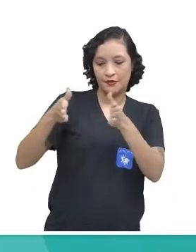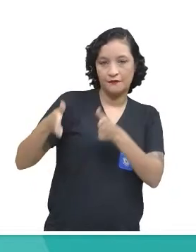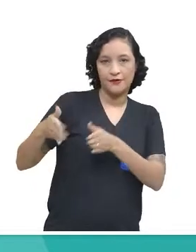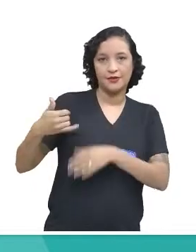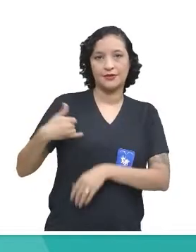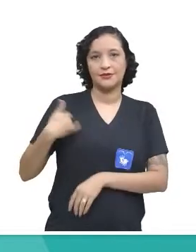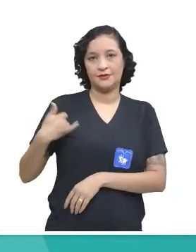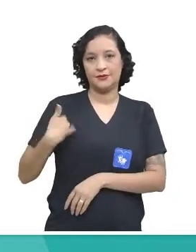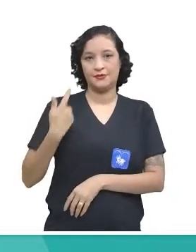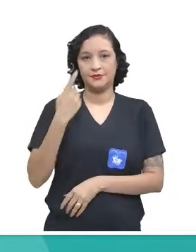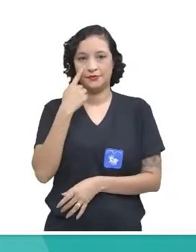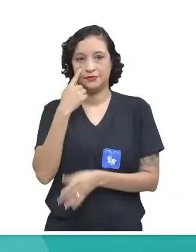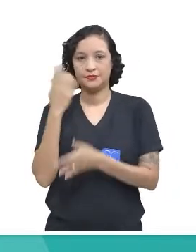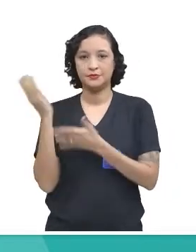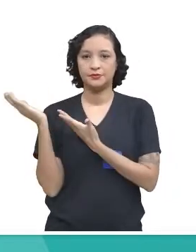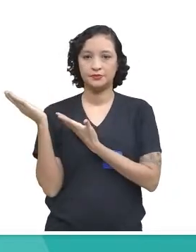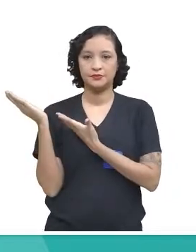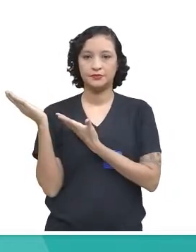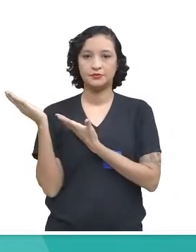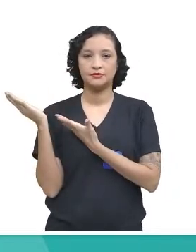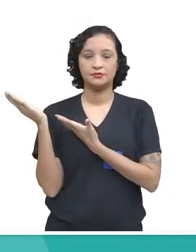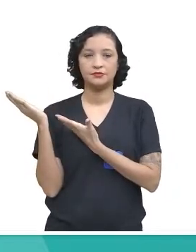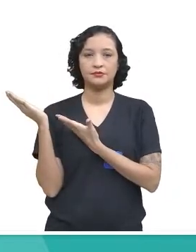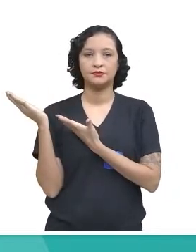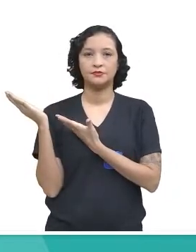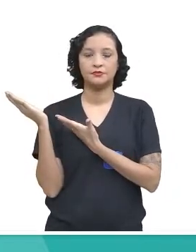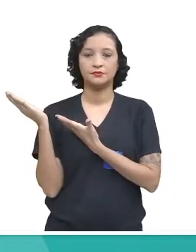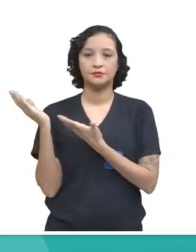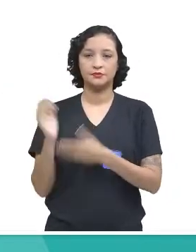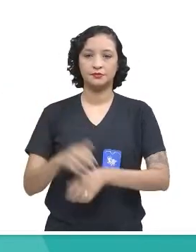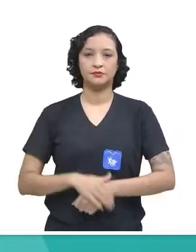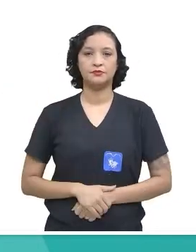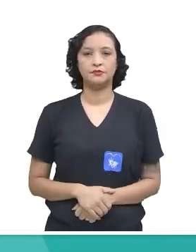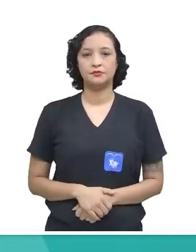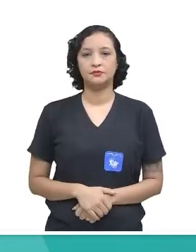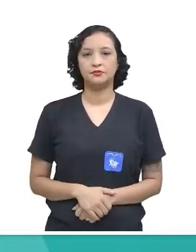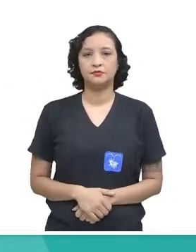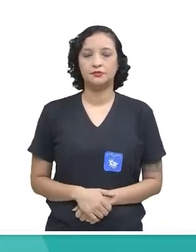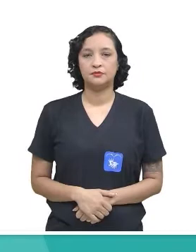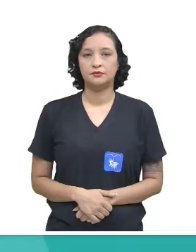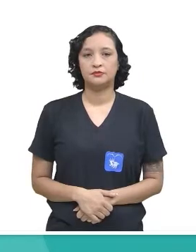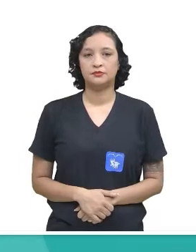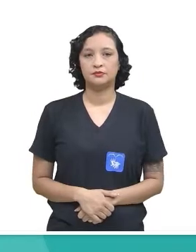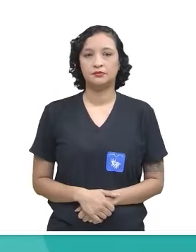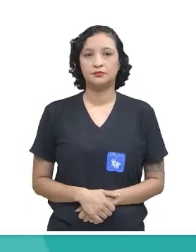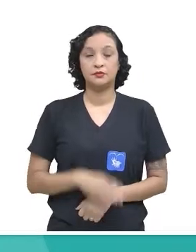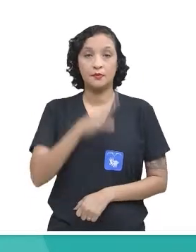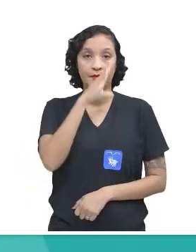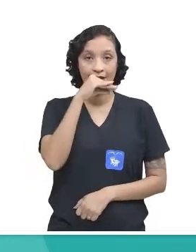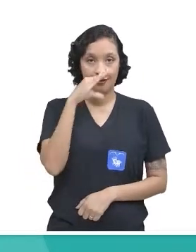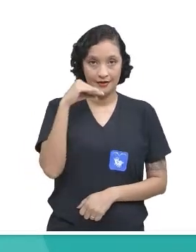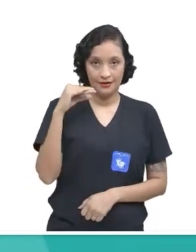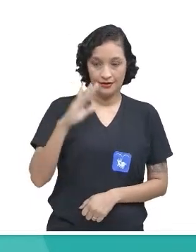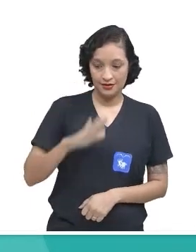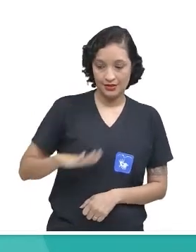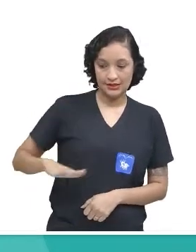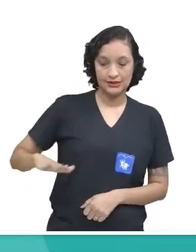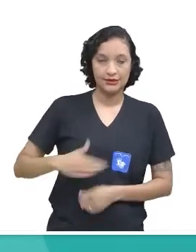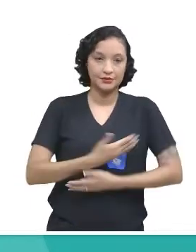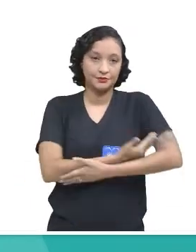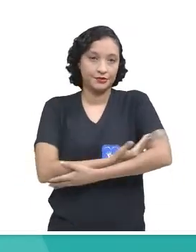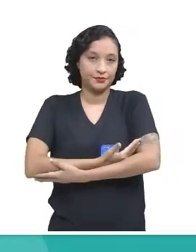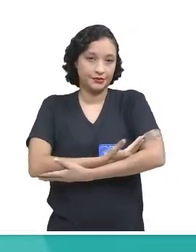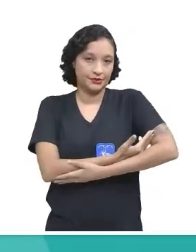fase da nossa vida. Vamos lá. Muito bem. Então, para crianças